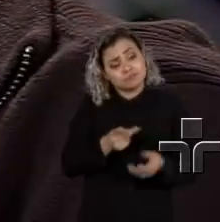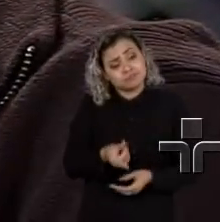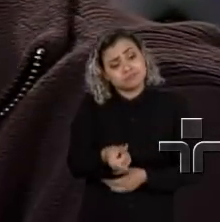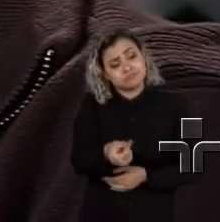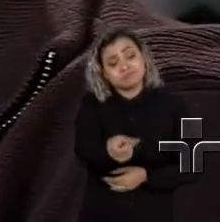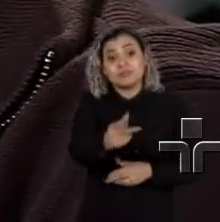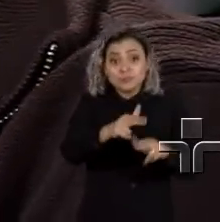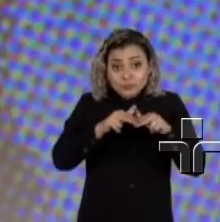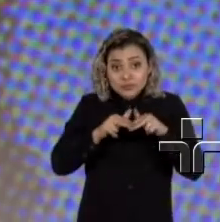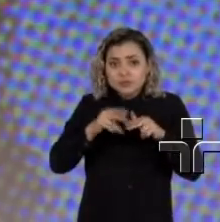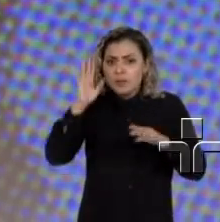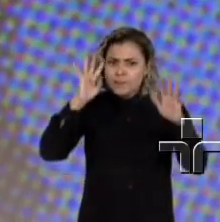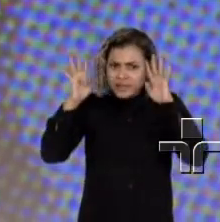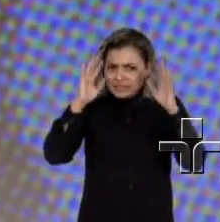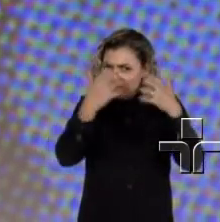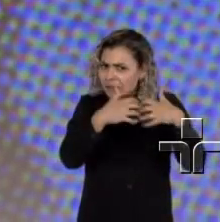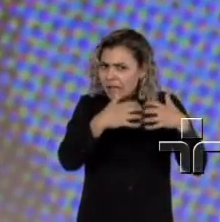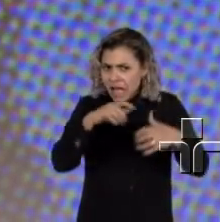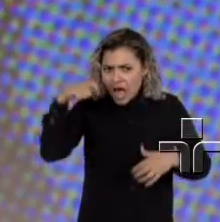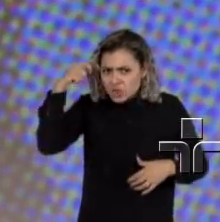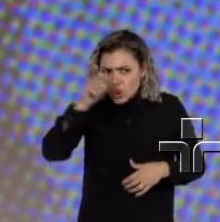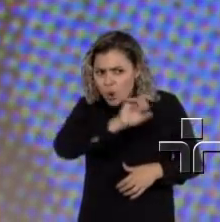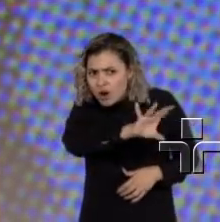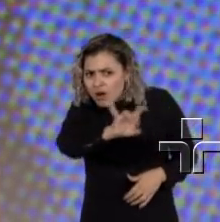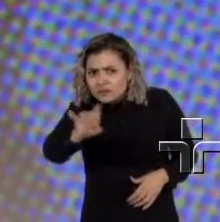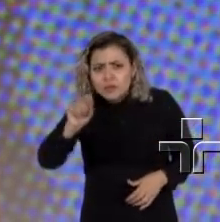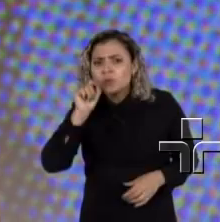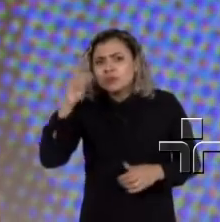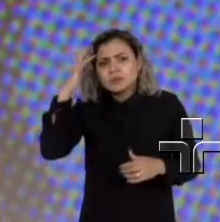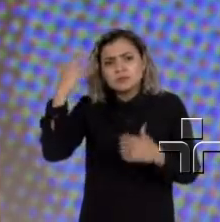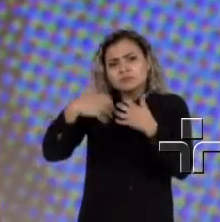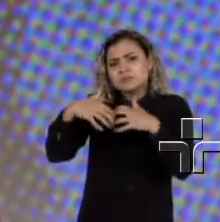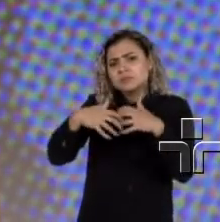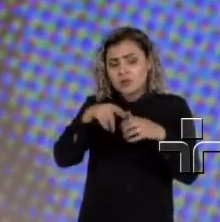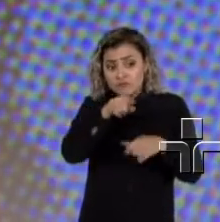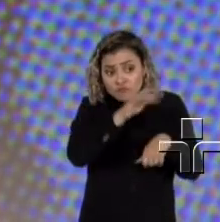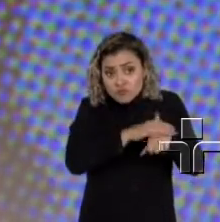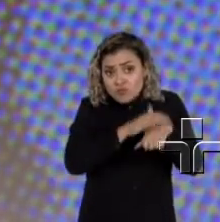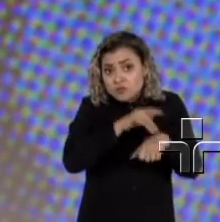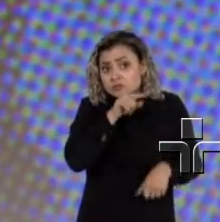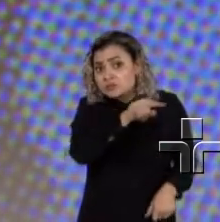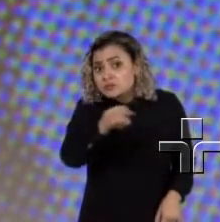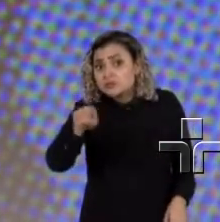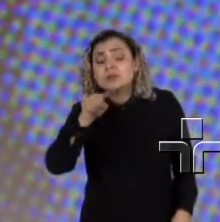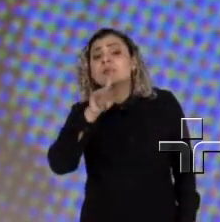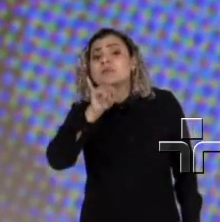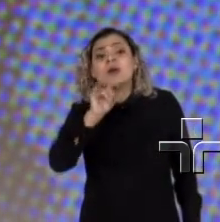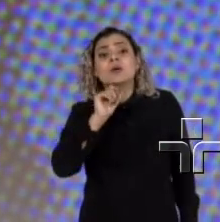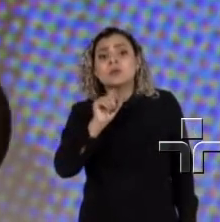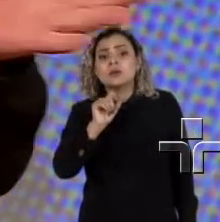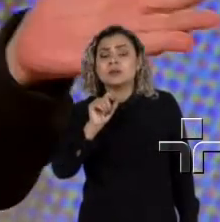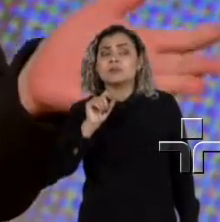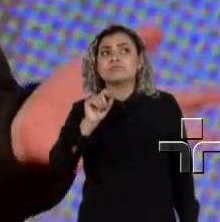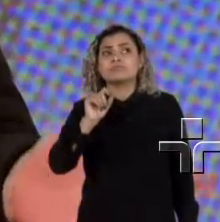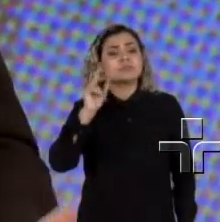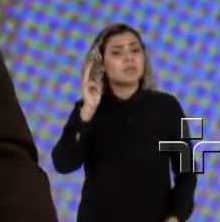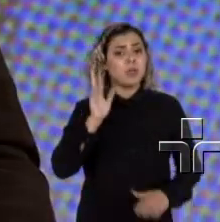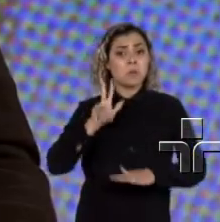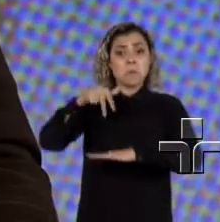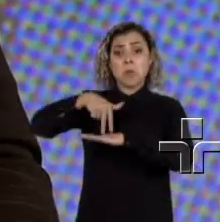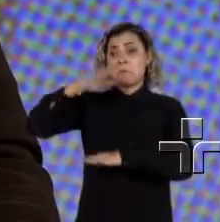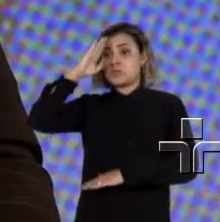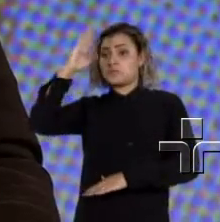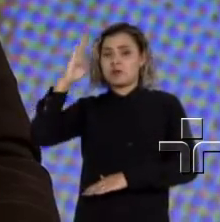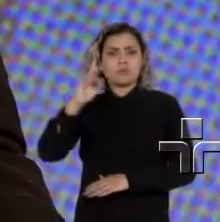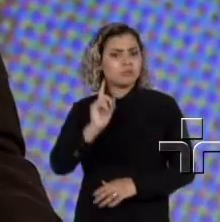nisso, os atores. Você vai sendo Eu tenho que ser protagonista da